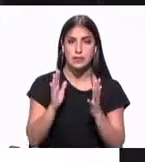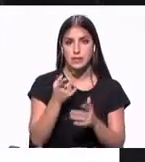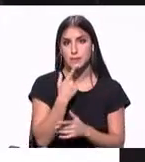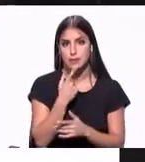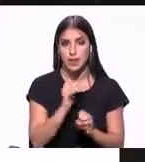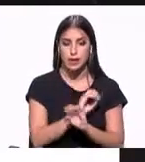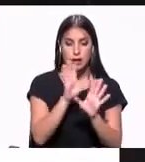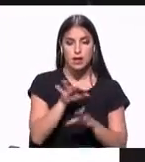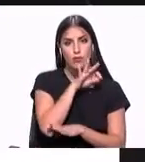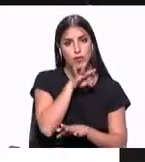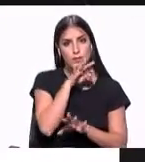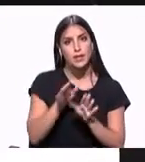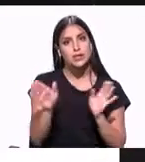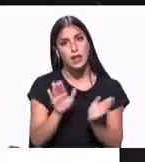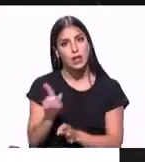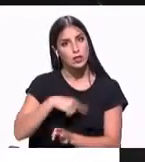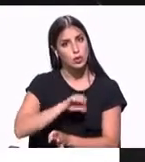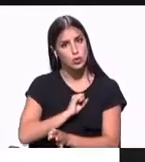das famílias, que estamos cá fora